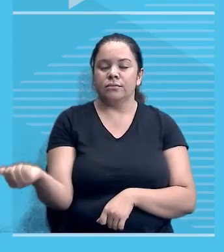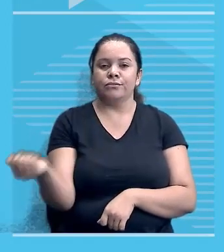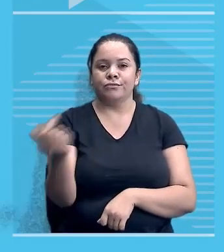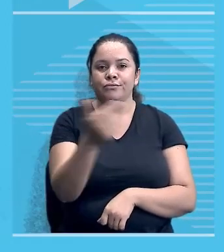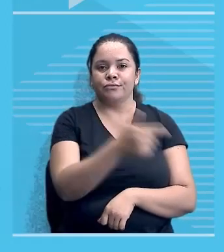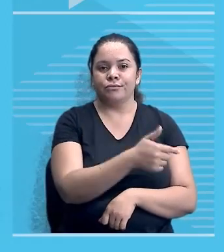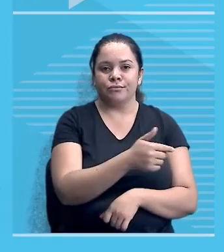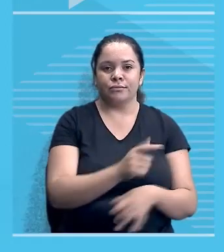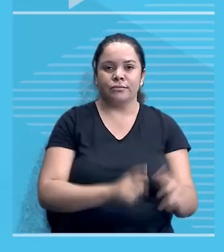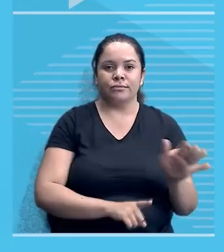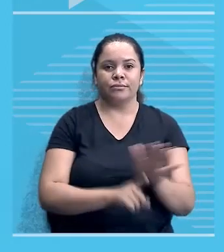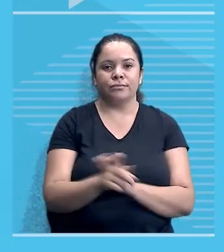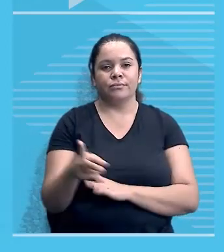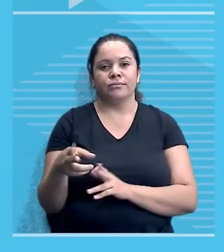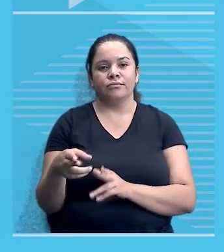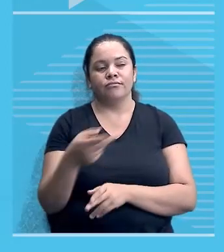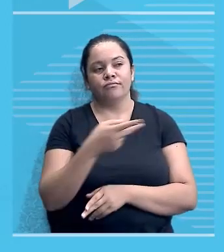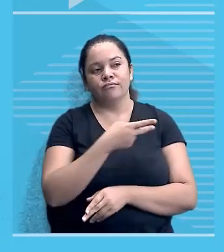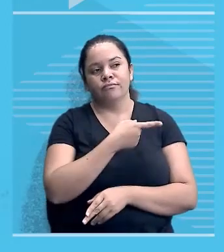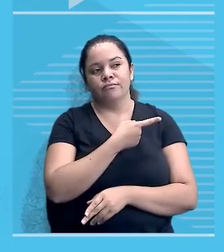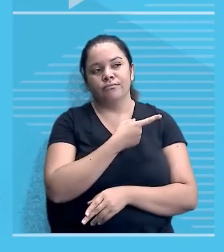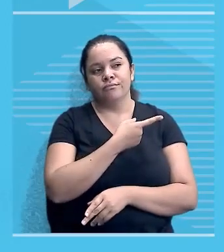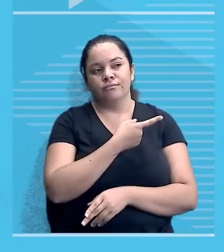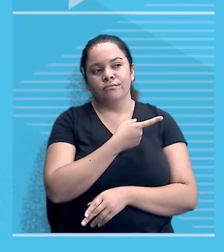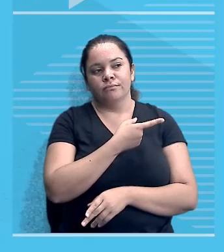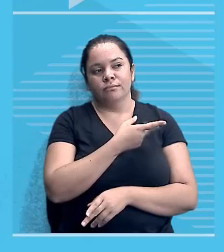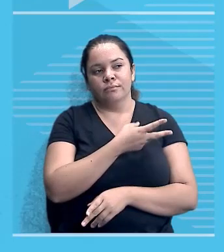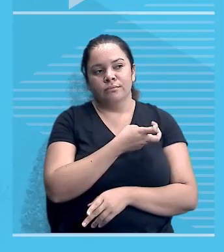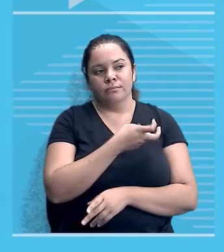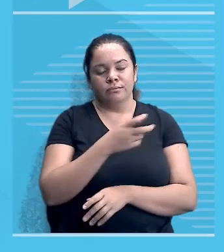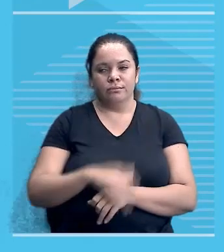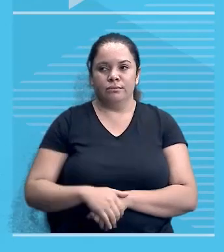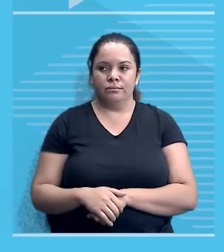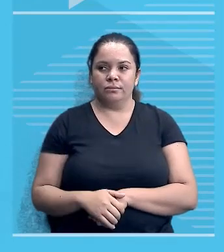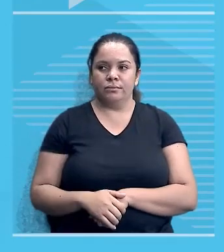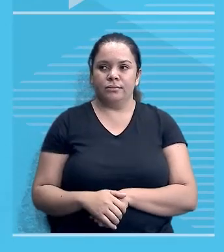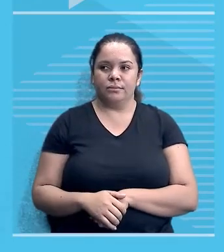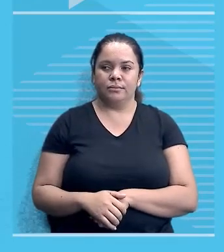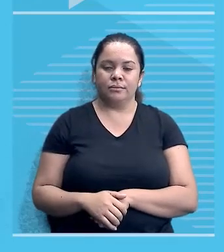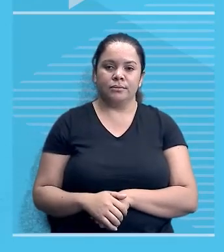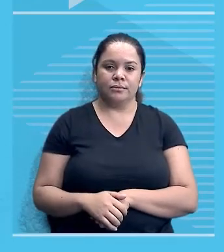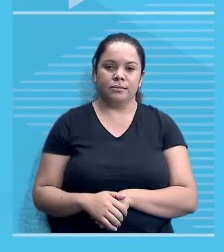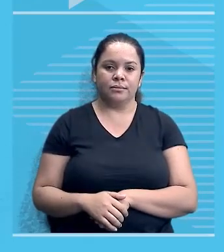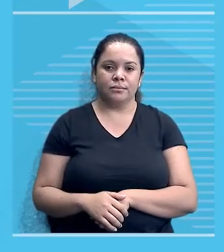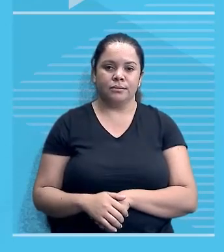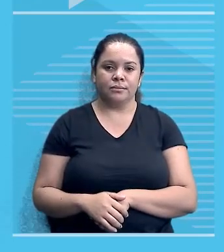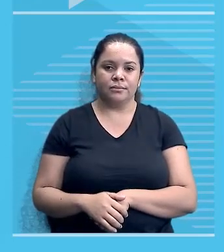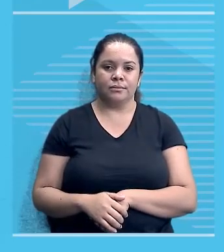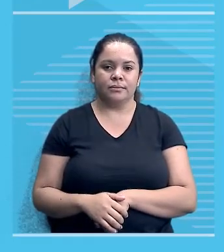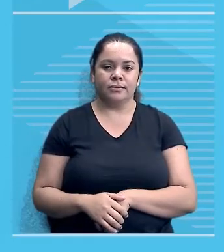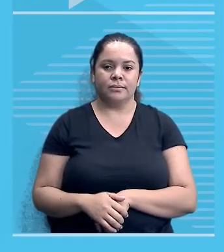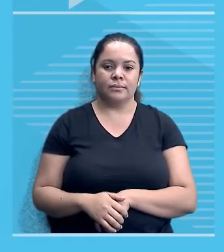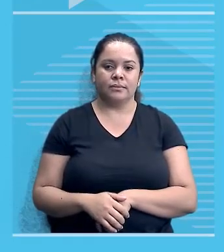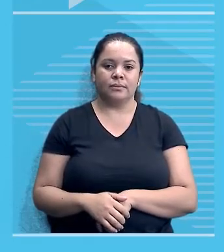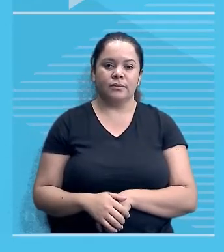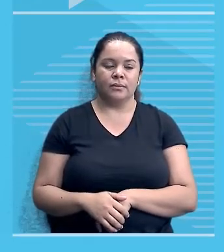questão como essa que nós estamos colocando então não percam a fé não percam